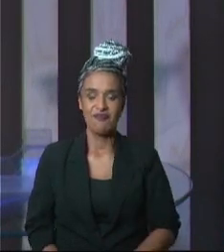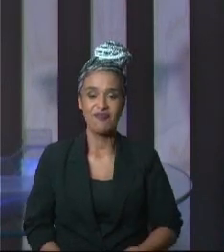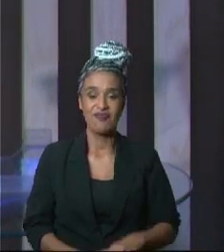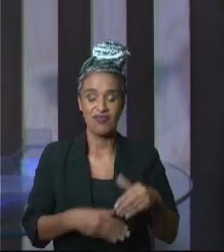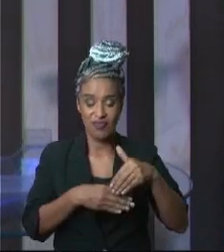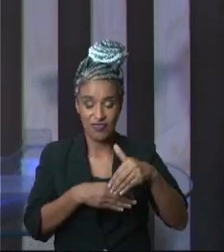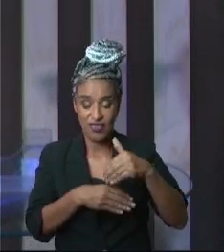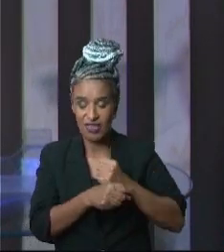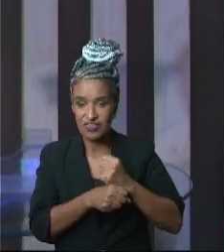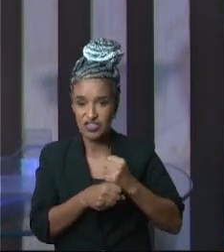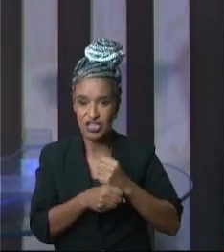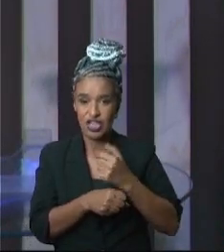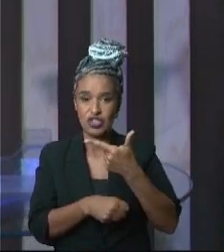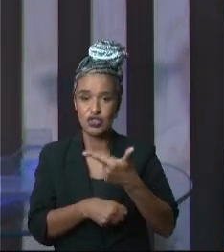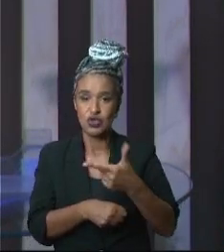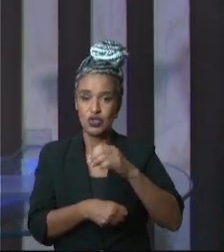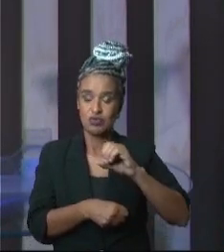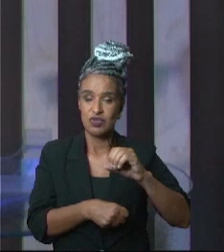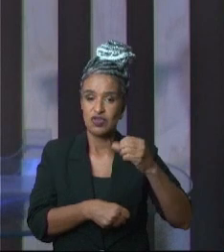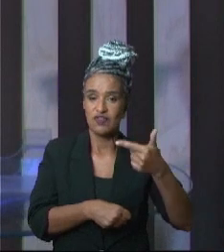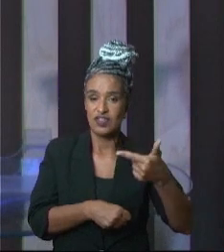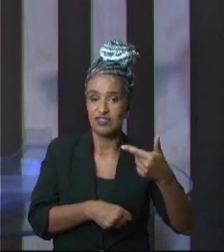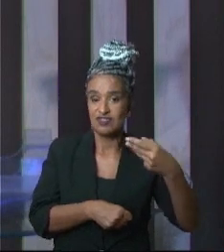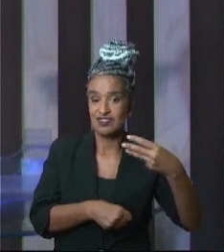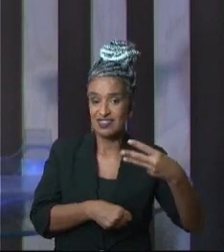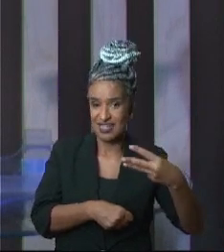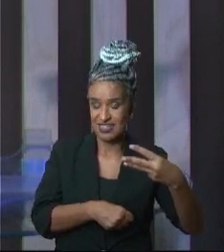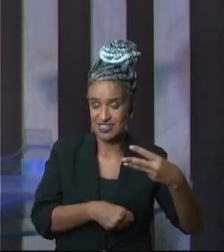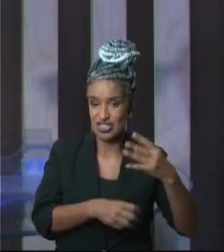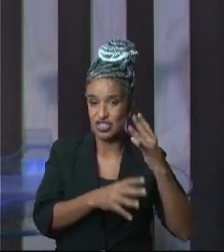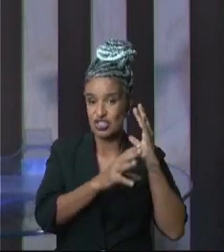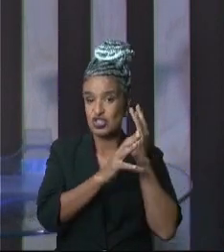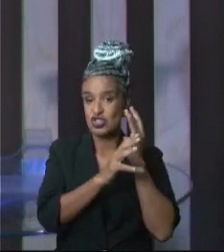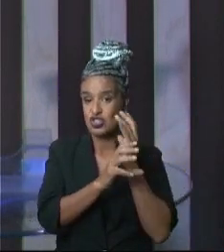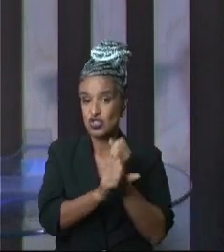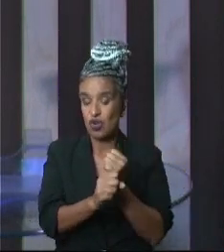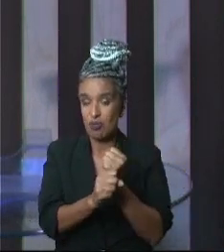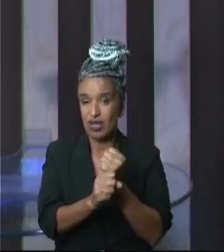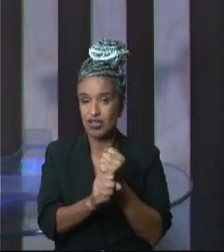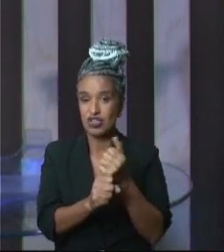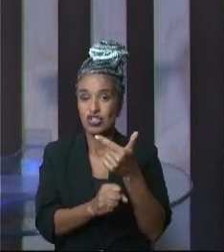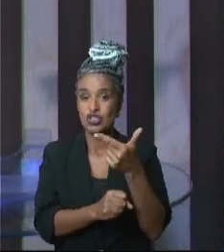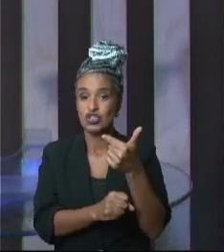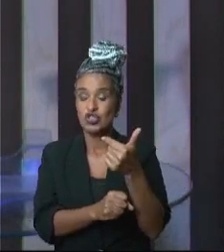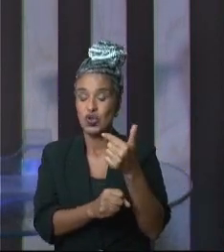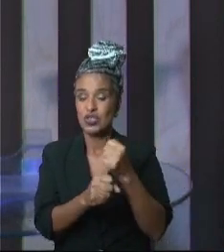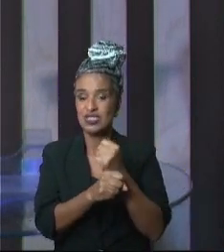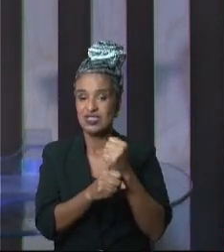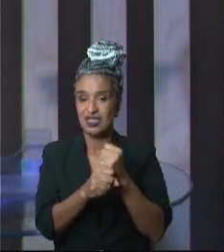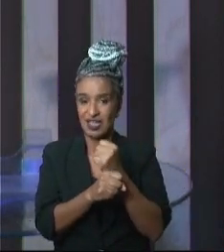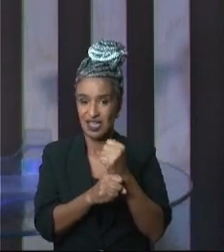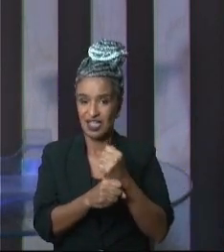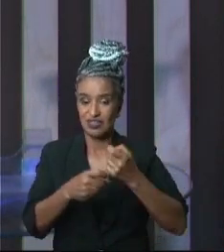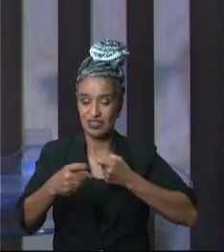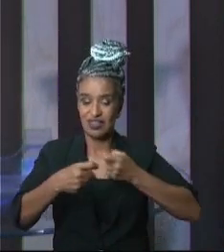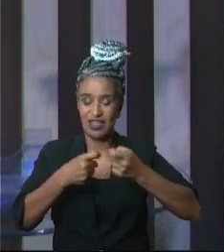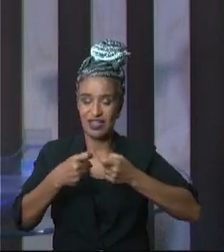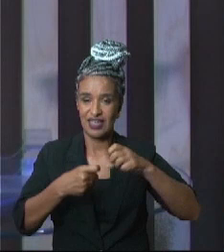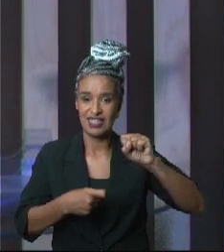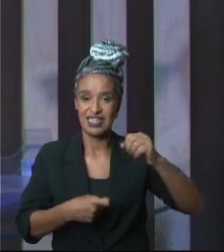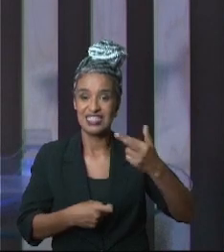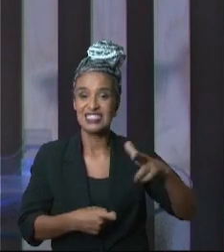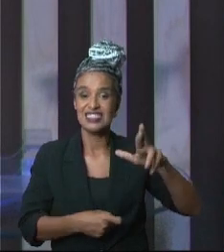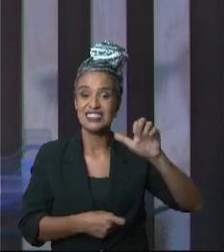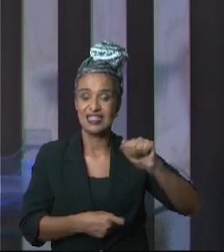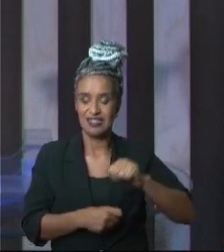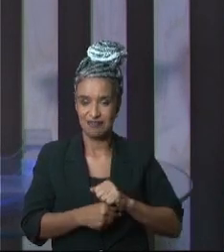Esse ano, 2023, a gente completa 12 anos do conflito na Síria. Qual é o